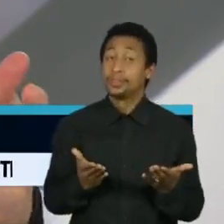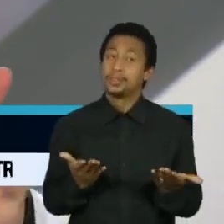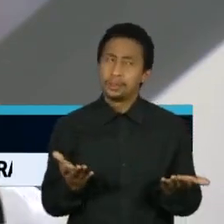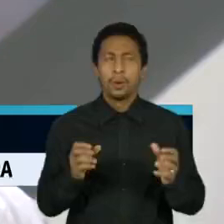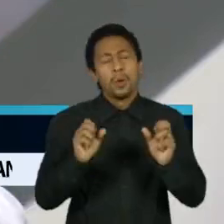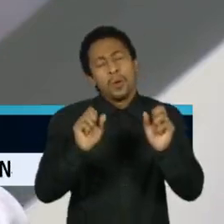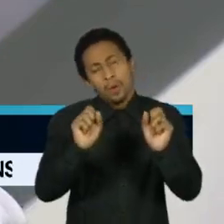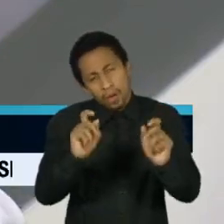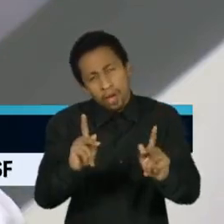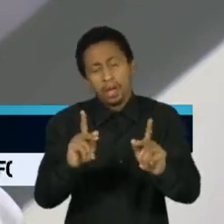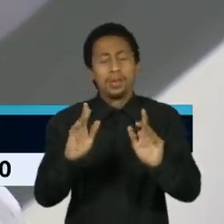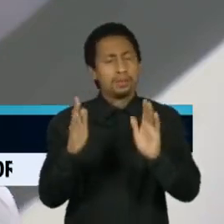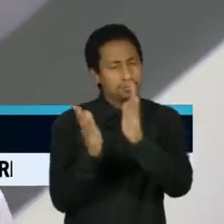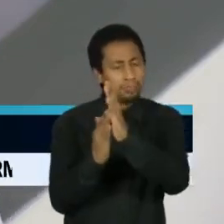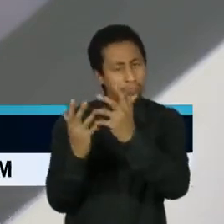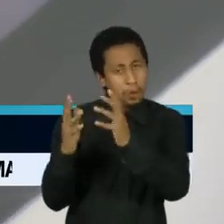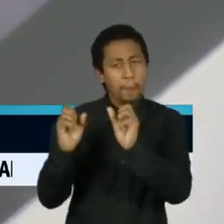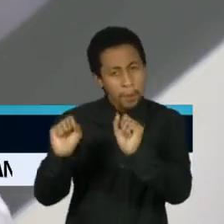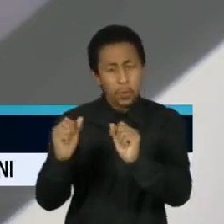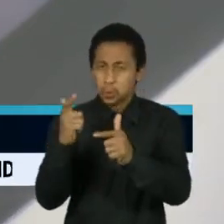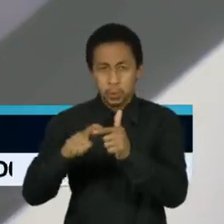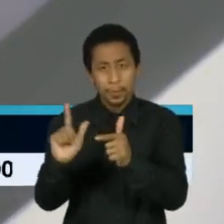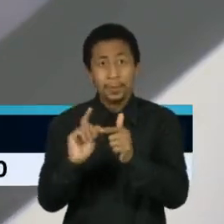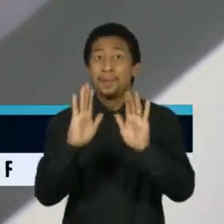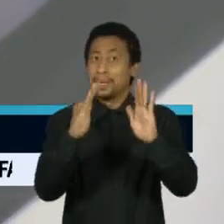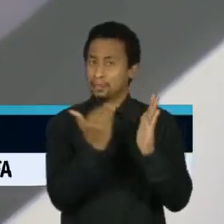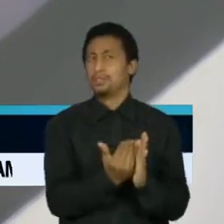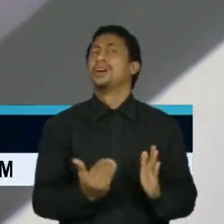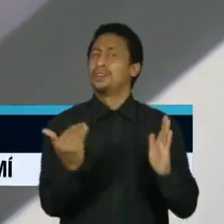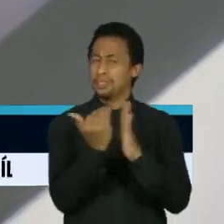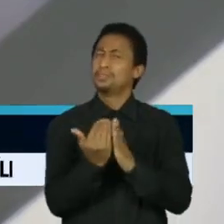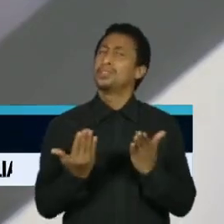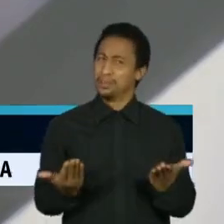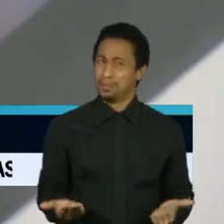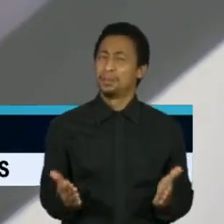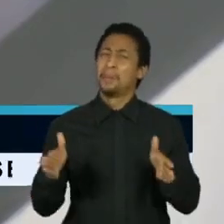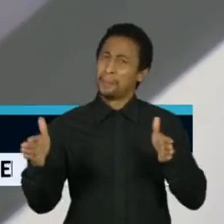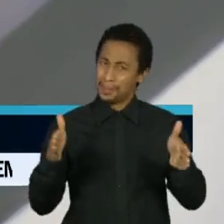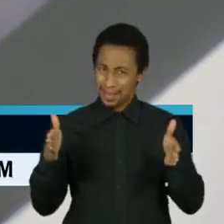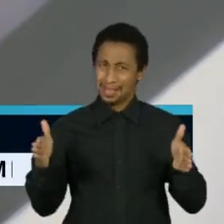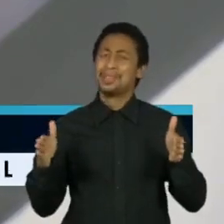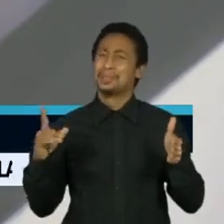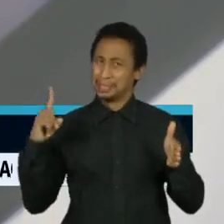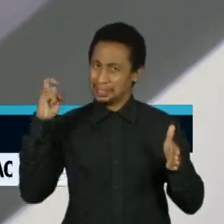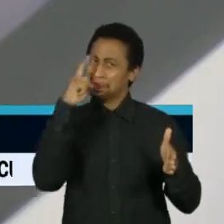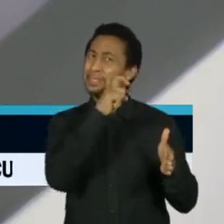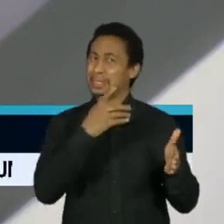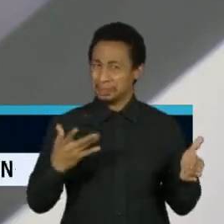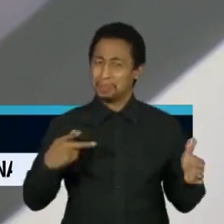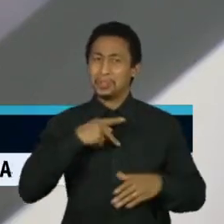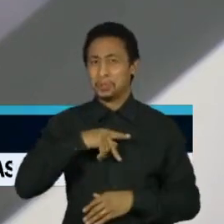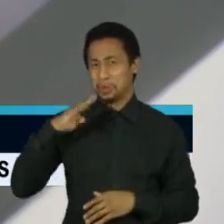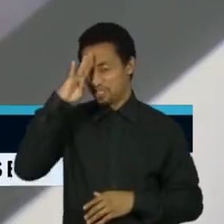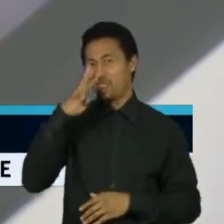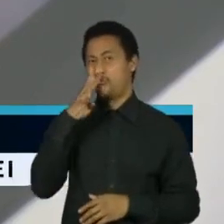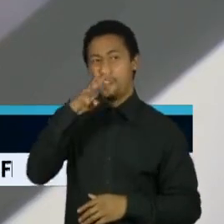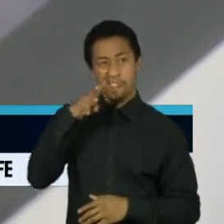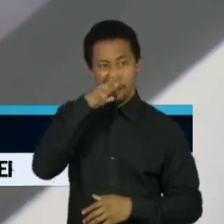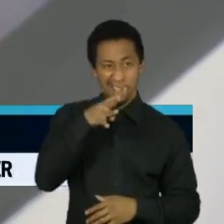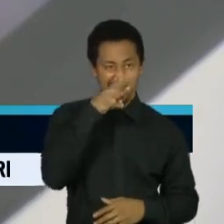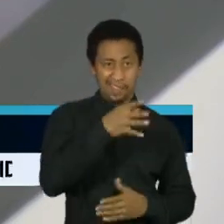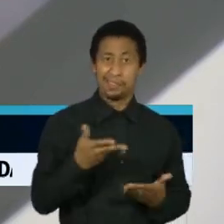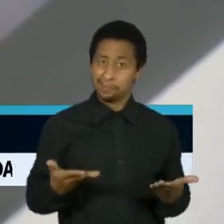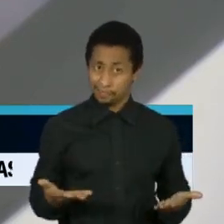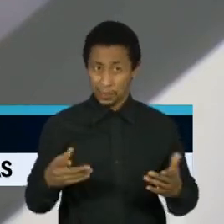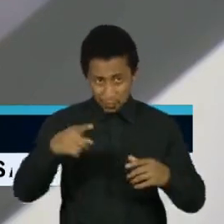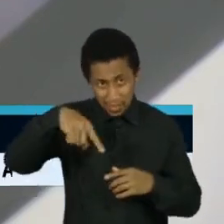bem, mas é um exagero neste momento em que nós estamos vendo tantas bolsonarices serem cometidas, você